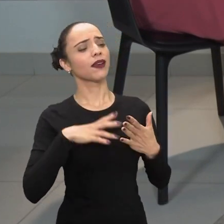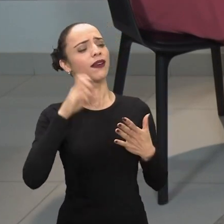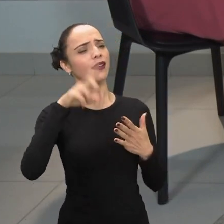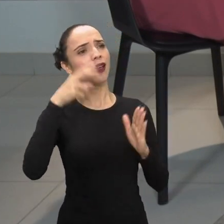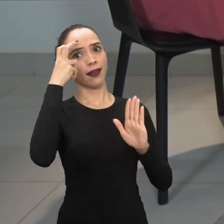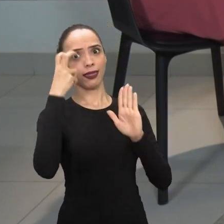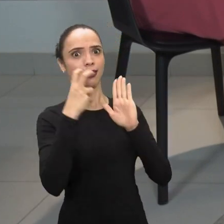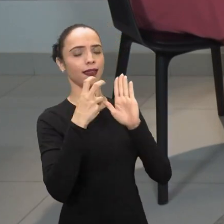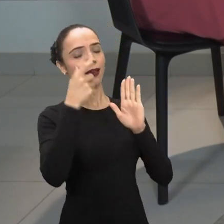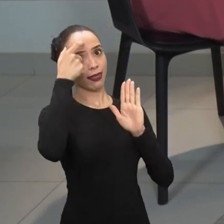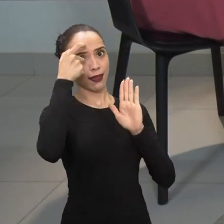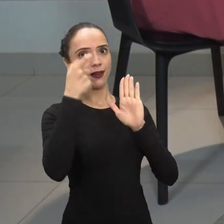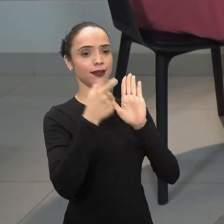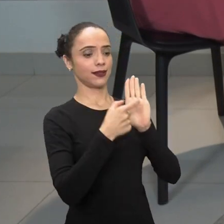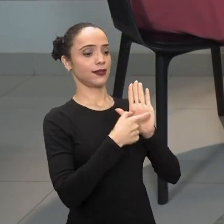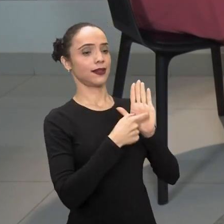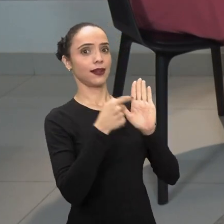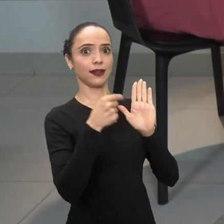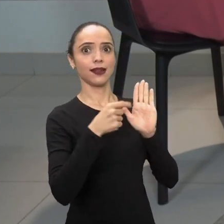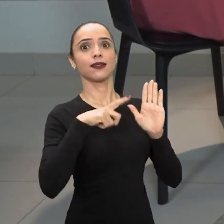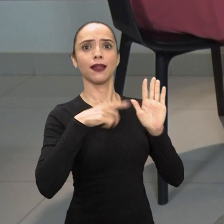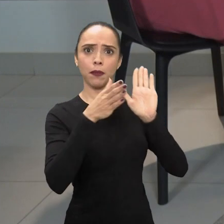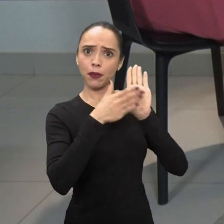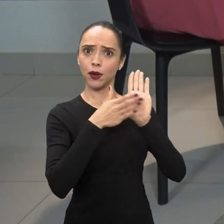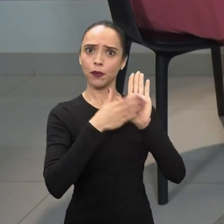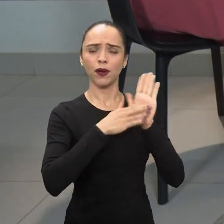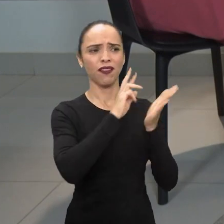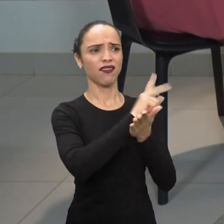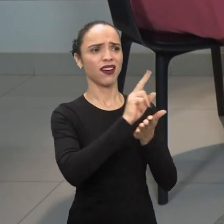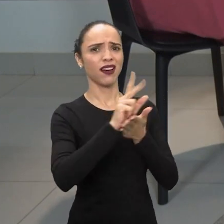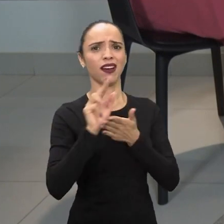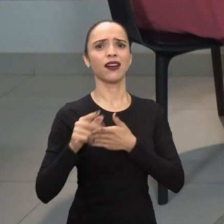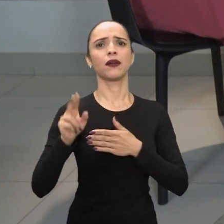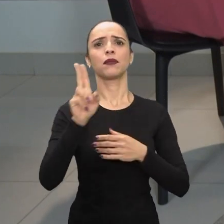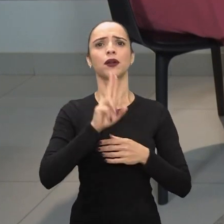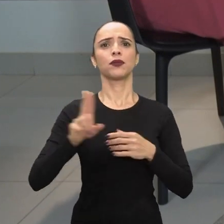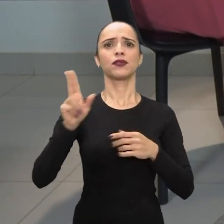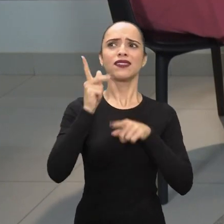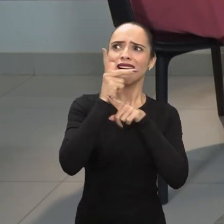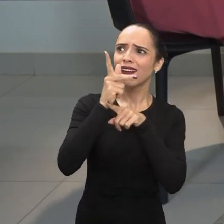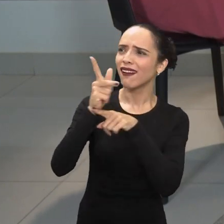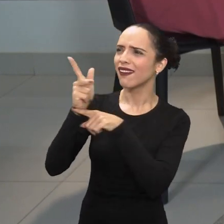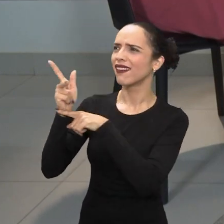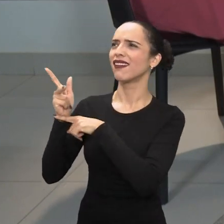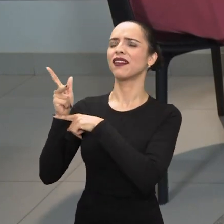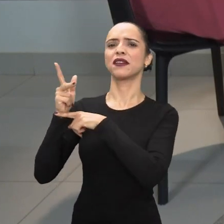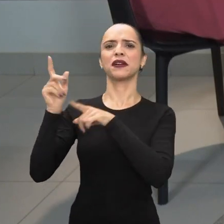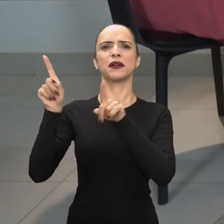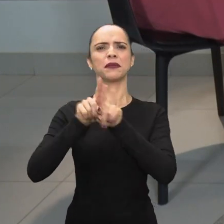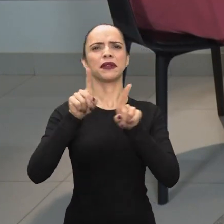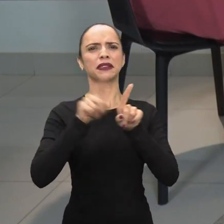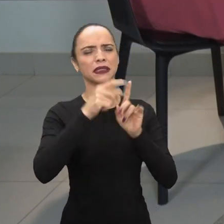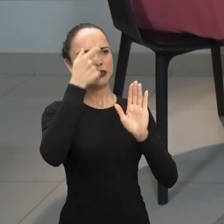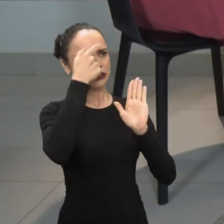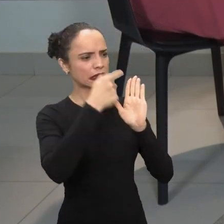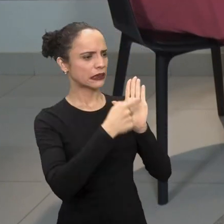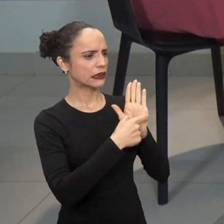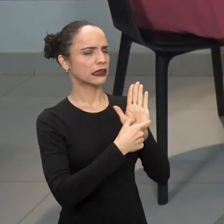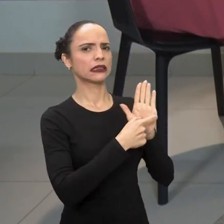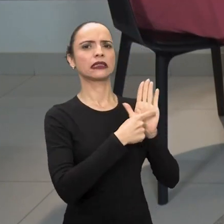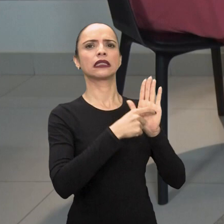a várias propostas que querem usar inteligência para instalação de câmeras uso de Inteligência Artificial